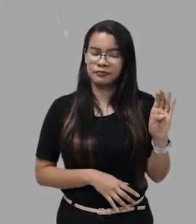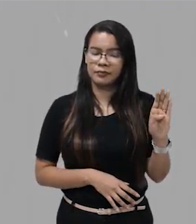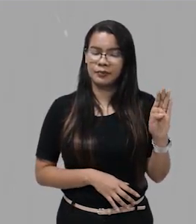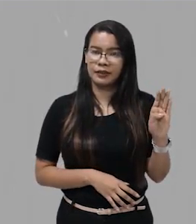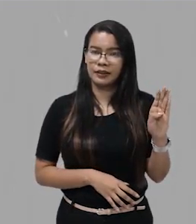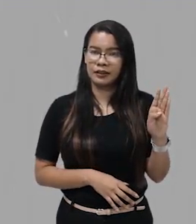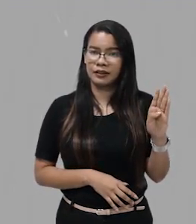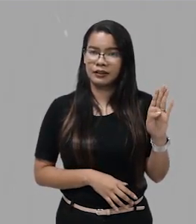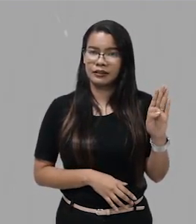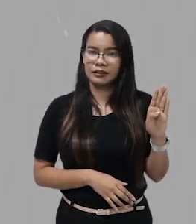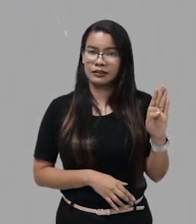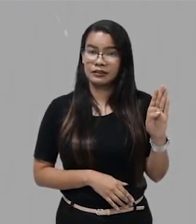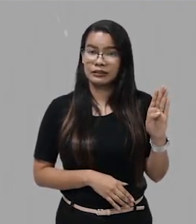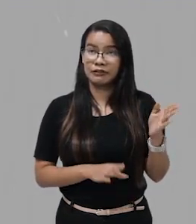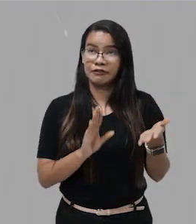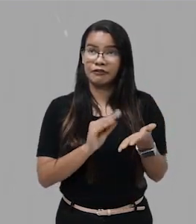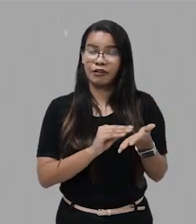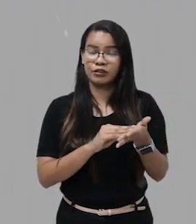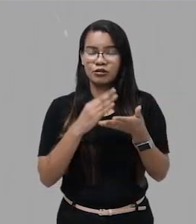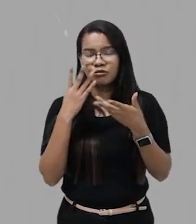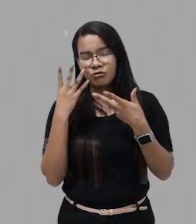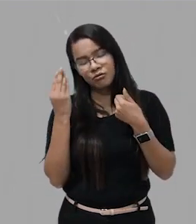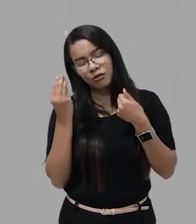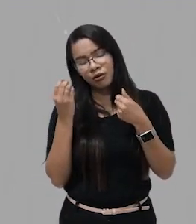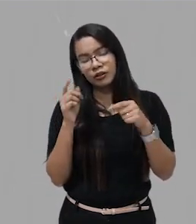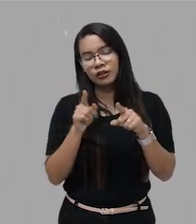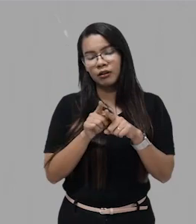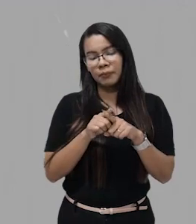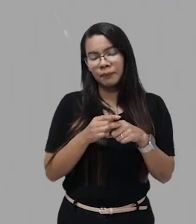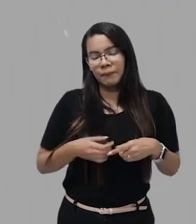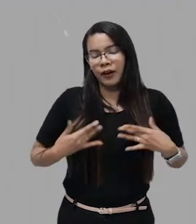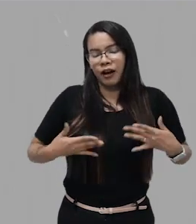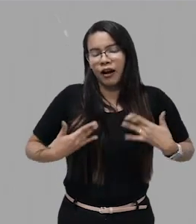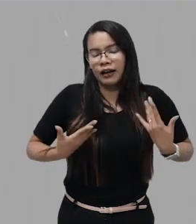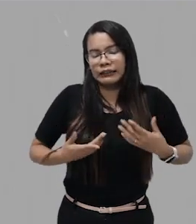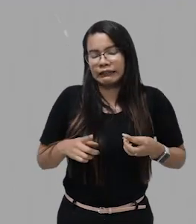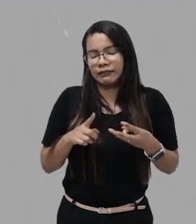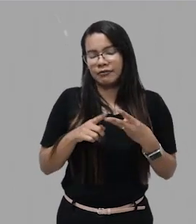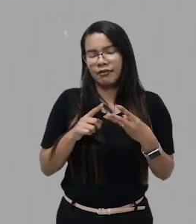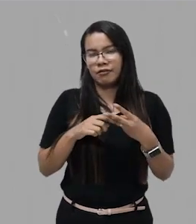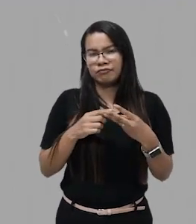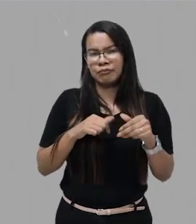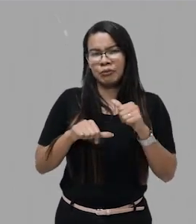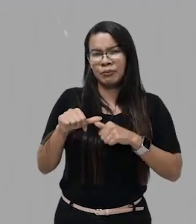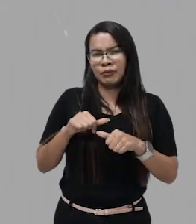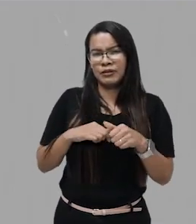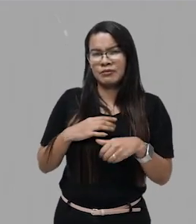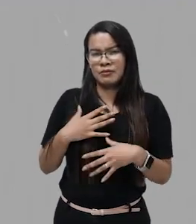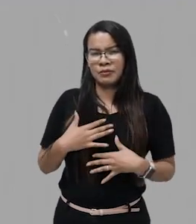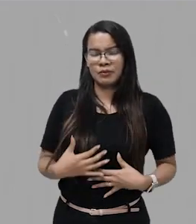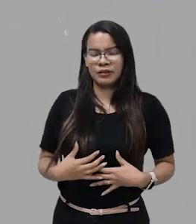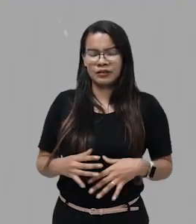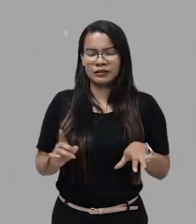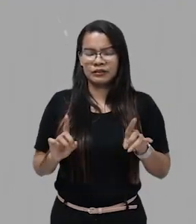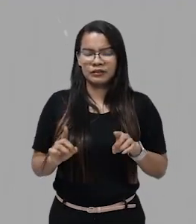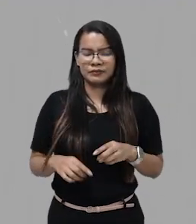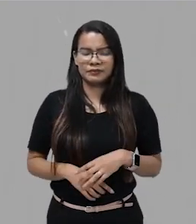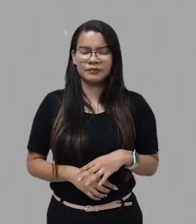e transtorno bipolar? Sim, aqui são 3 problemas psicológicos. Engrossamento da voz?